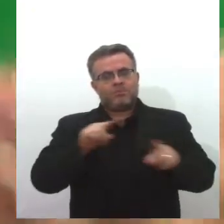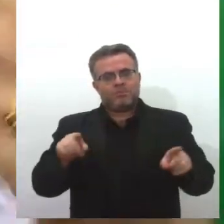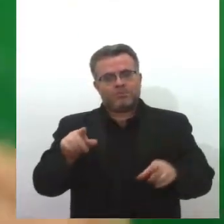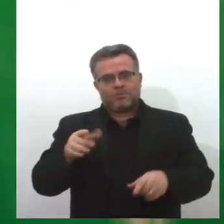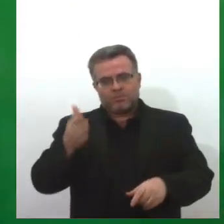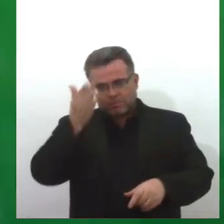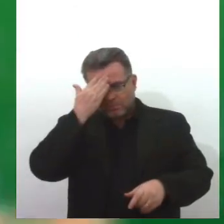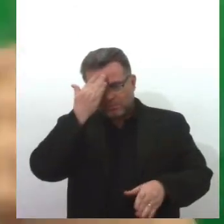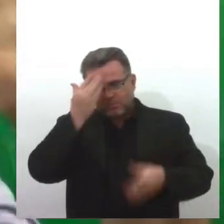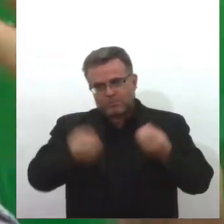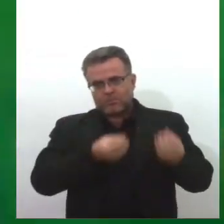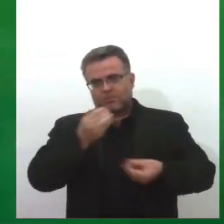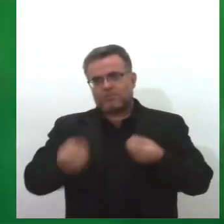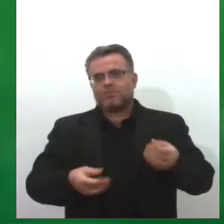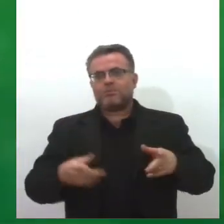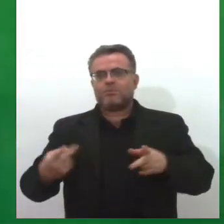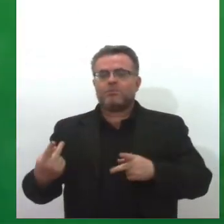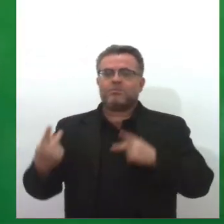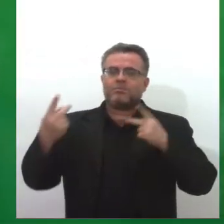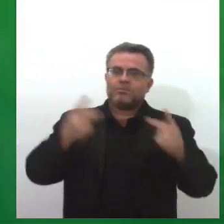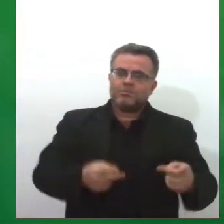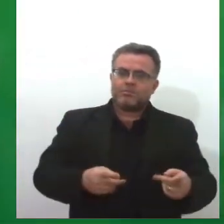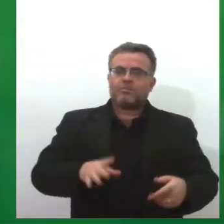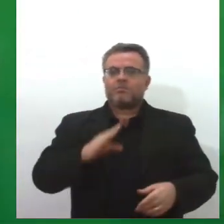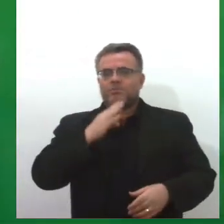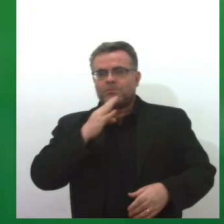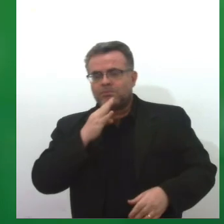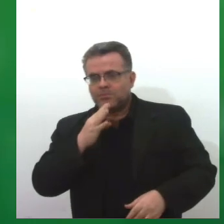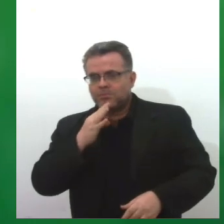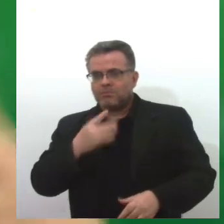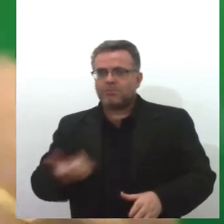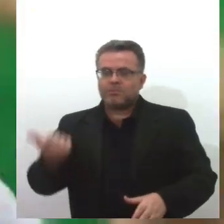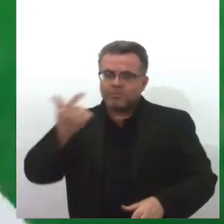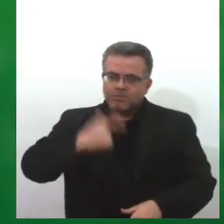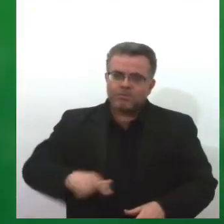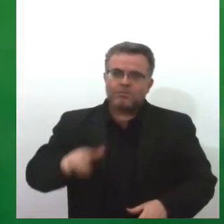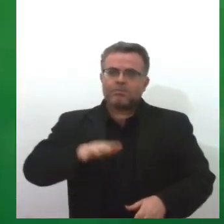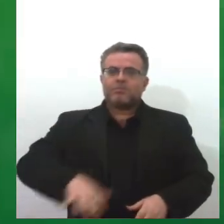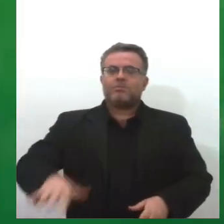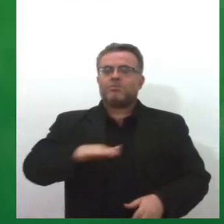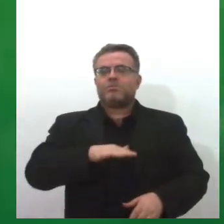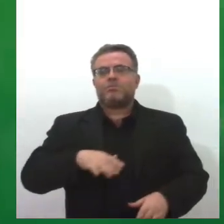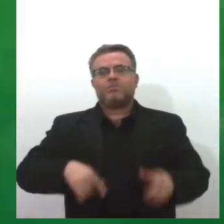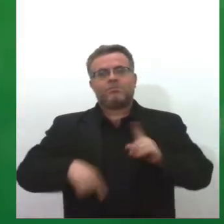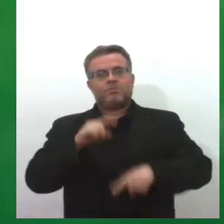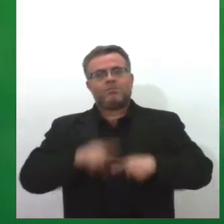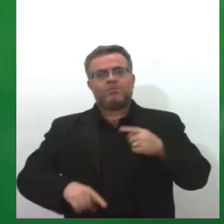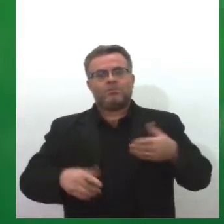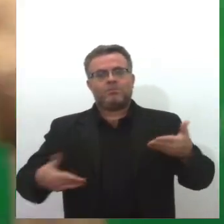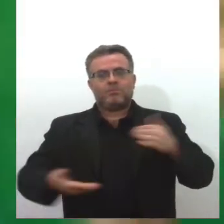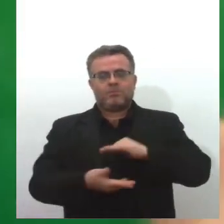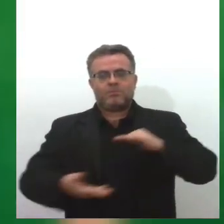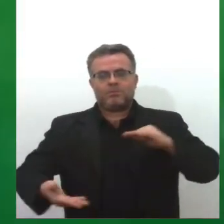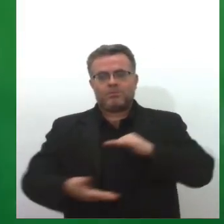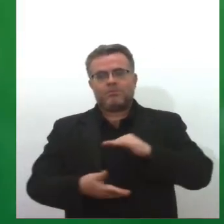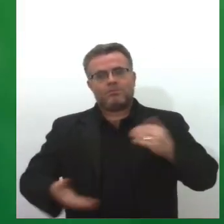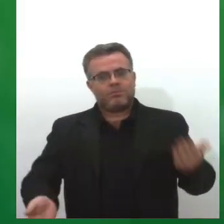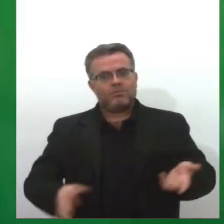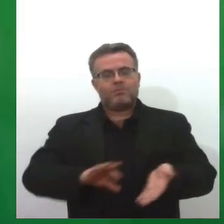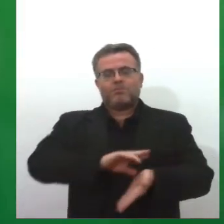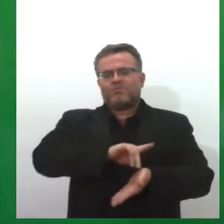for do agro, venha visitar, venha conhecer um pouco mais dos produtos do SEBRAE. Nós temos